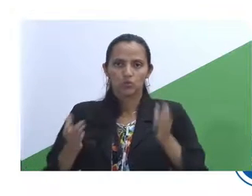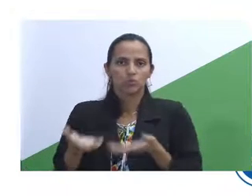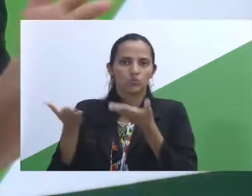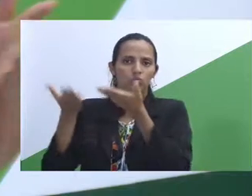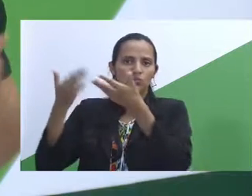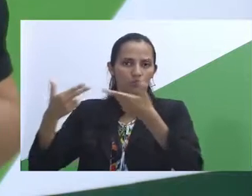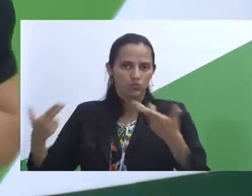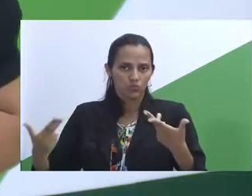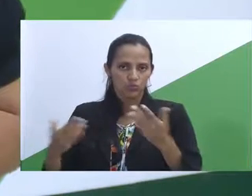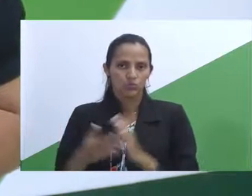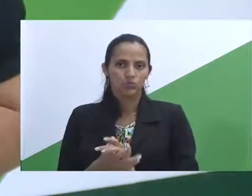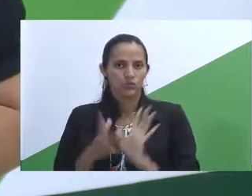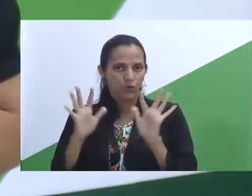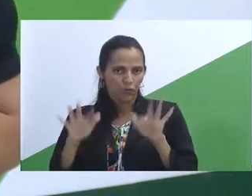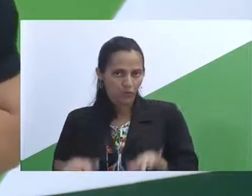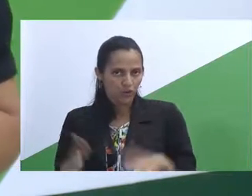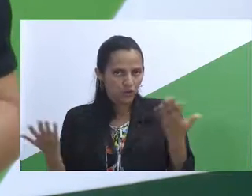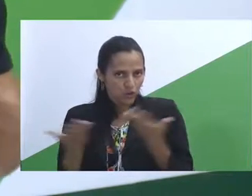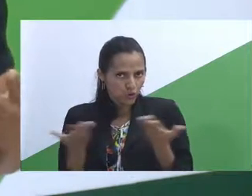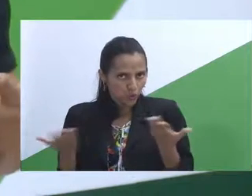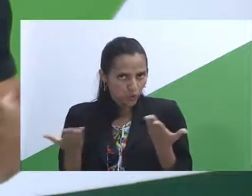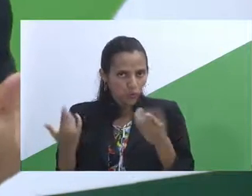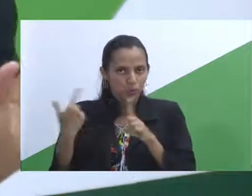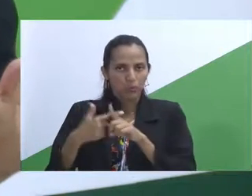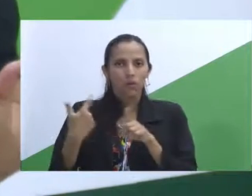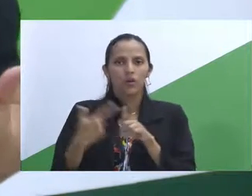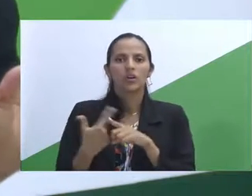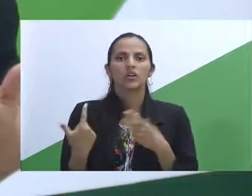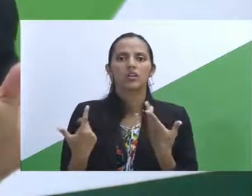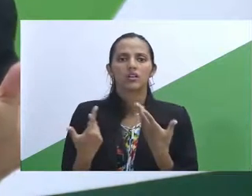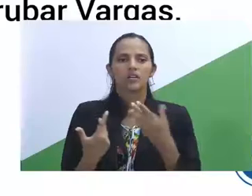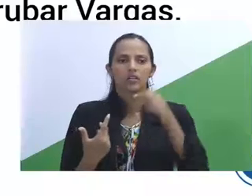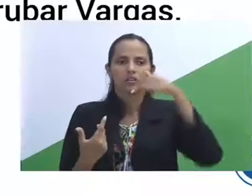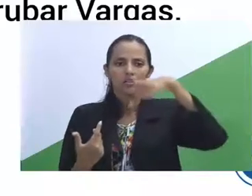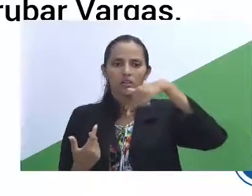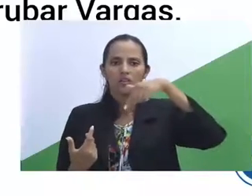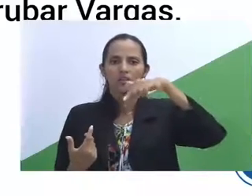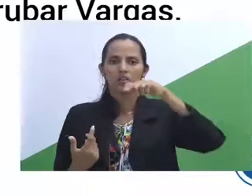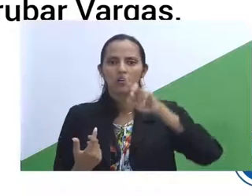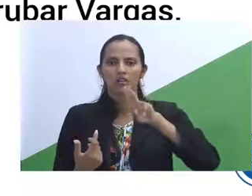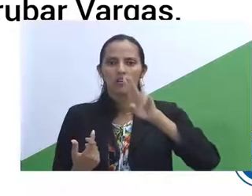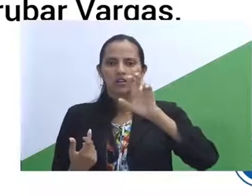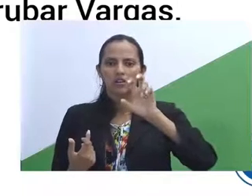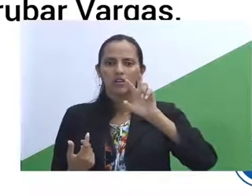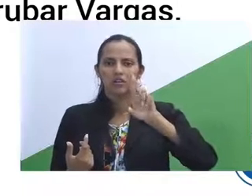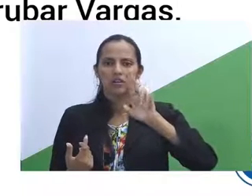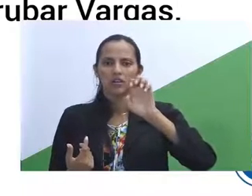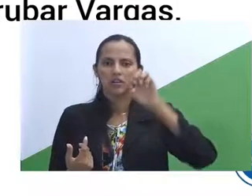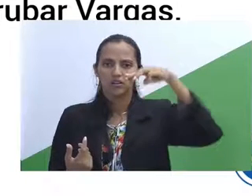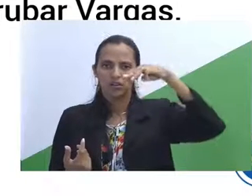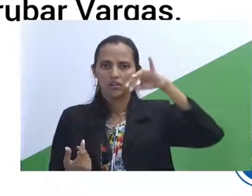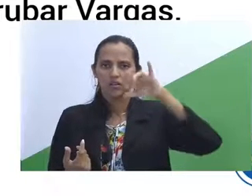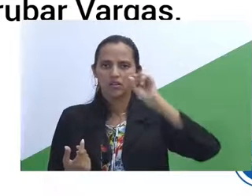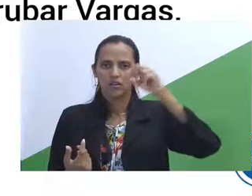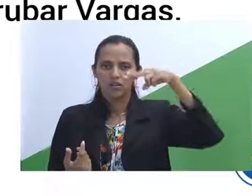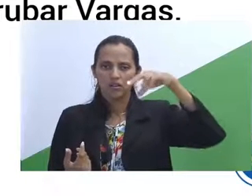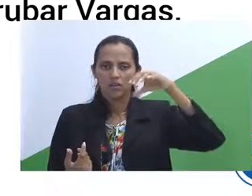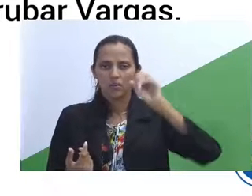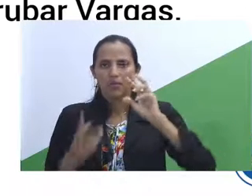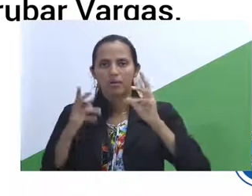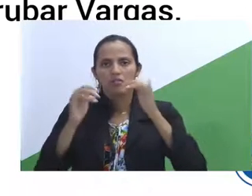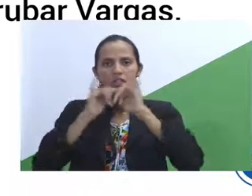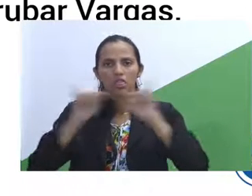que, então, é a nossa última partezinha da aula de hoje. O que é, então, aí, o queremismo? O trabalhador Vargas vai conclamar, então, a